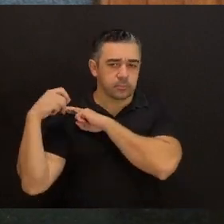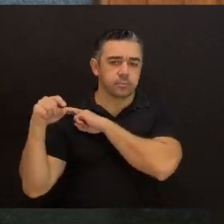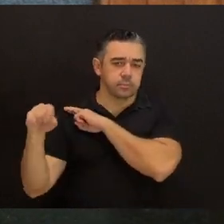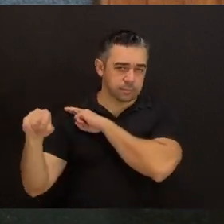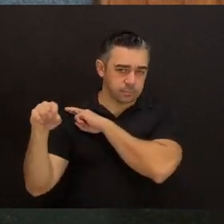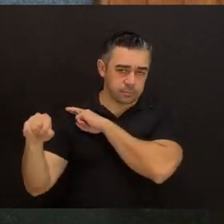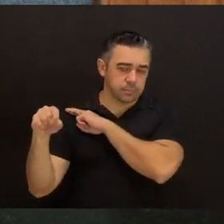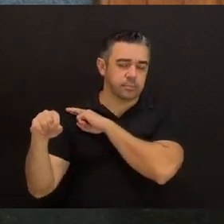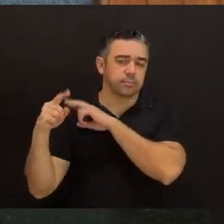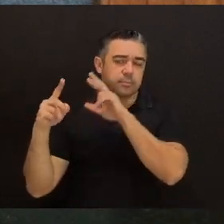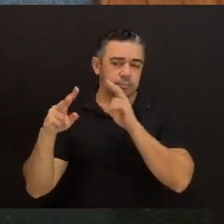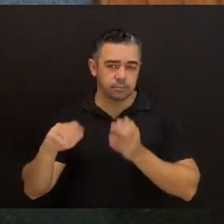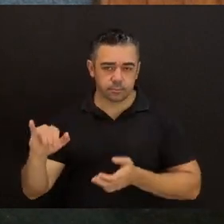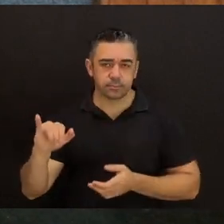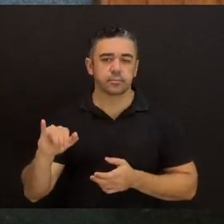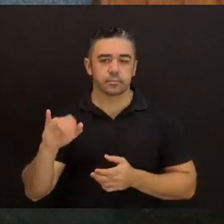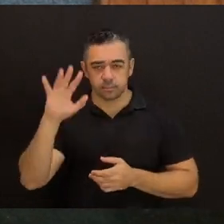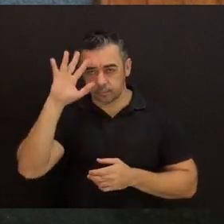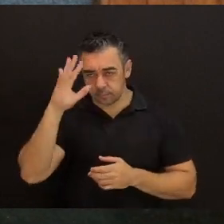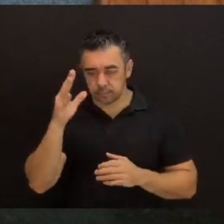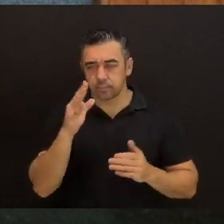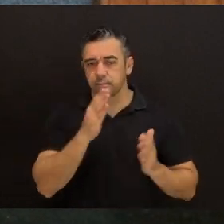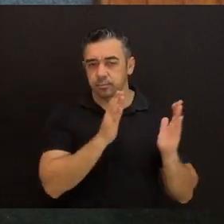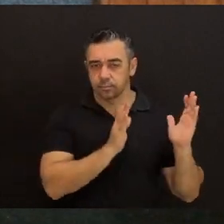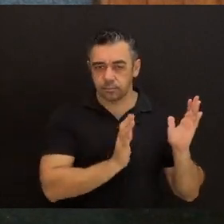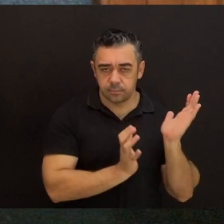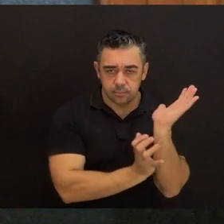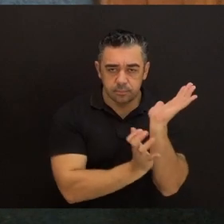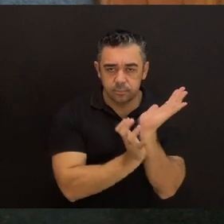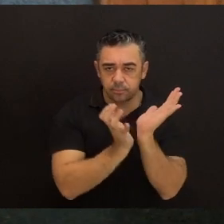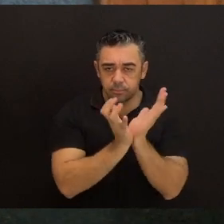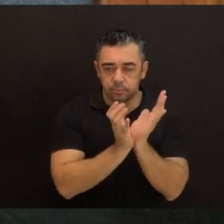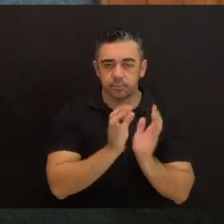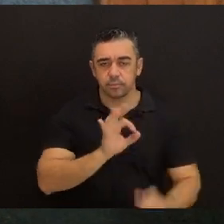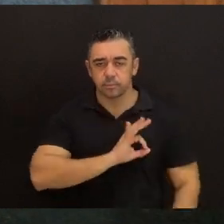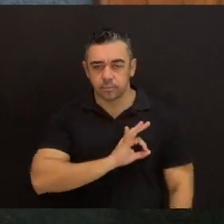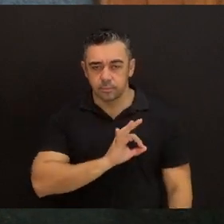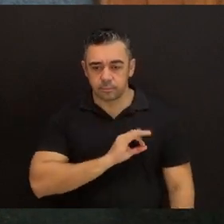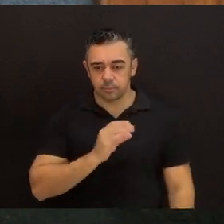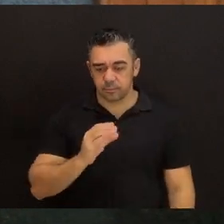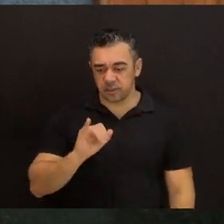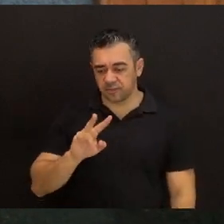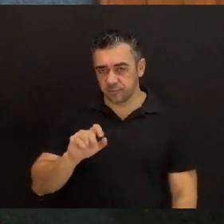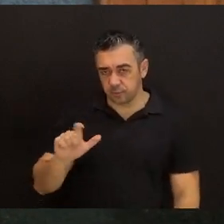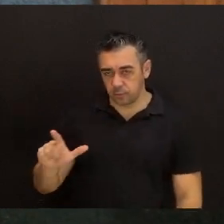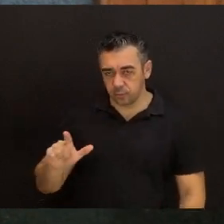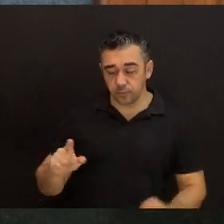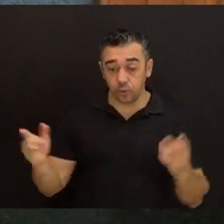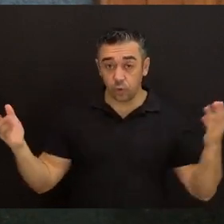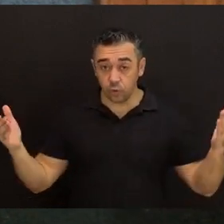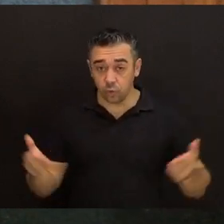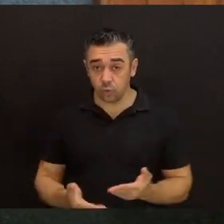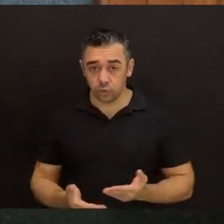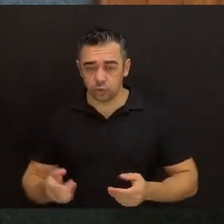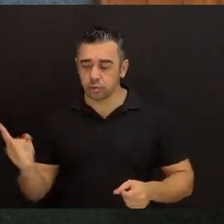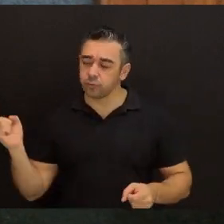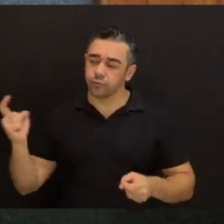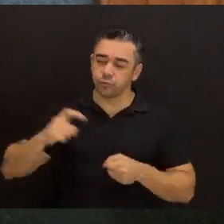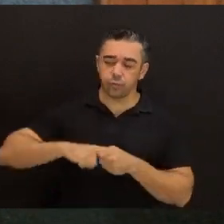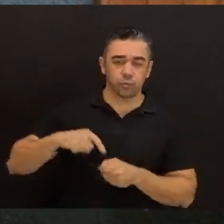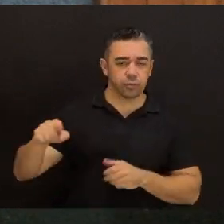ela vai acontecer em várias esferas a polícia civil já tem um inquérito policial instaurado hoje está voltando na residência para